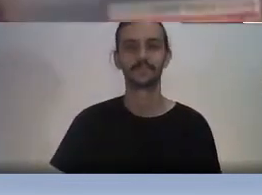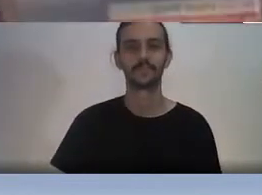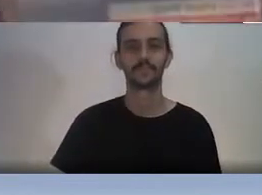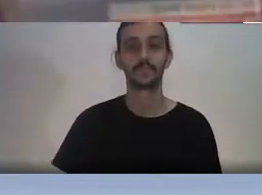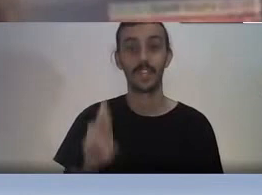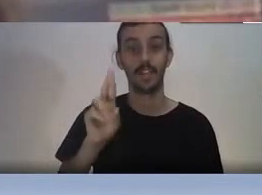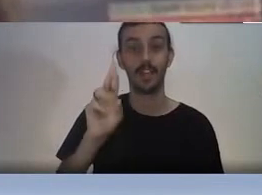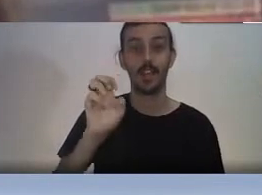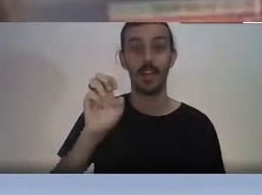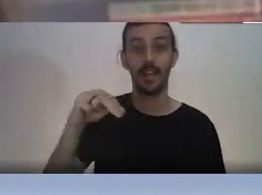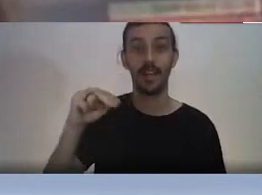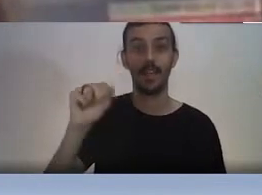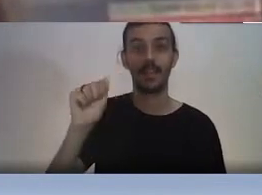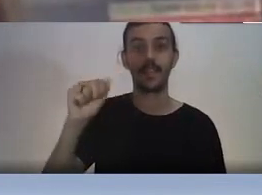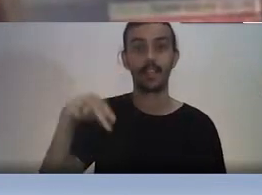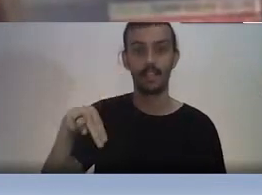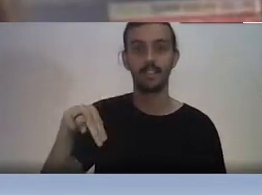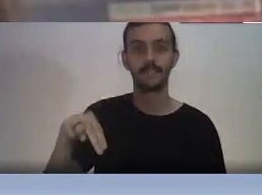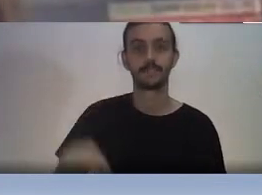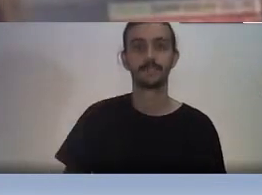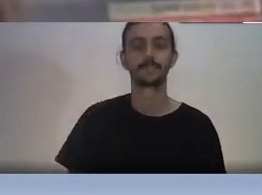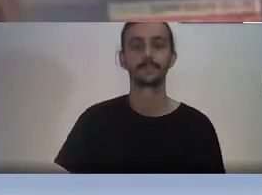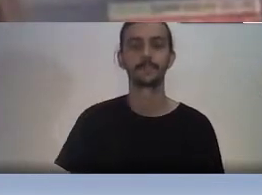Renan Ozelami.